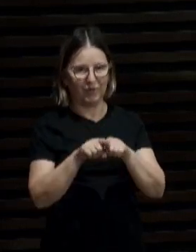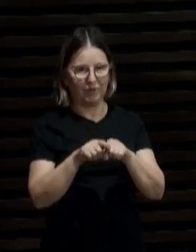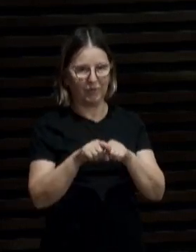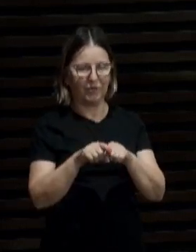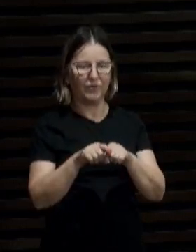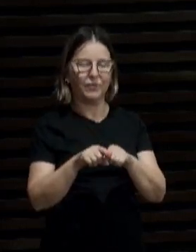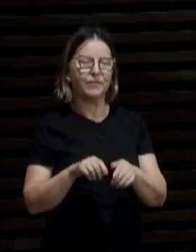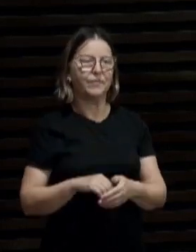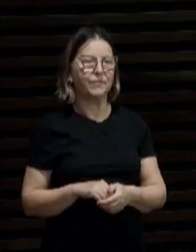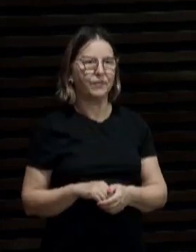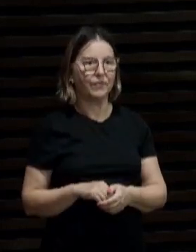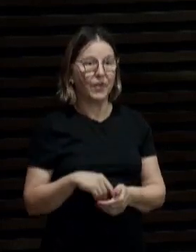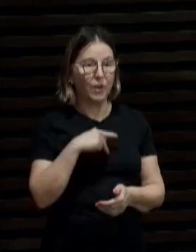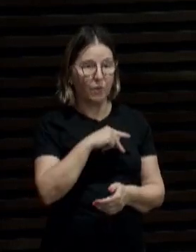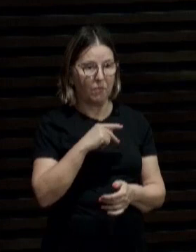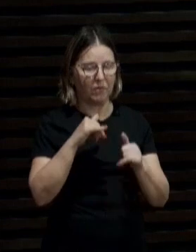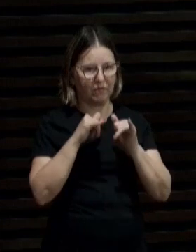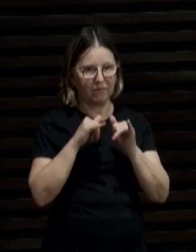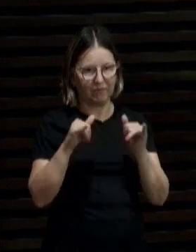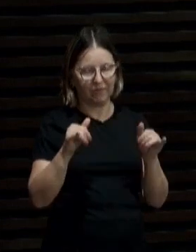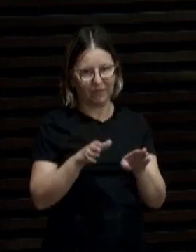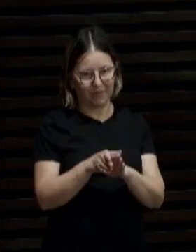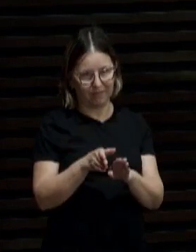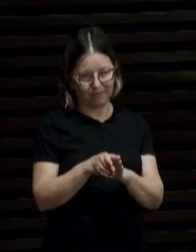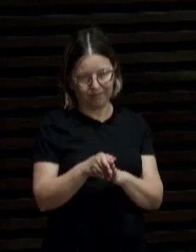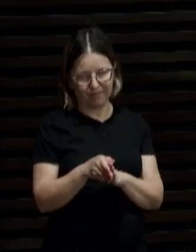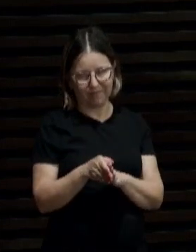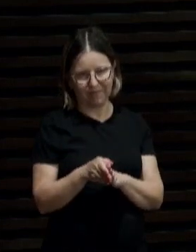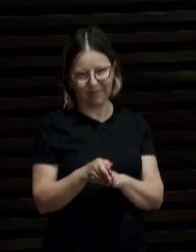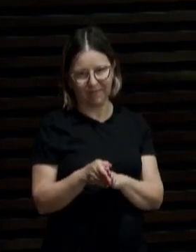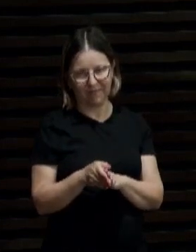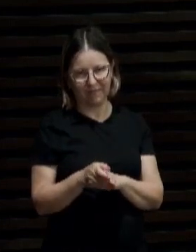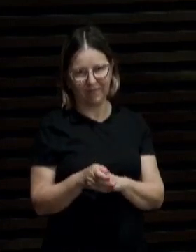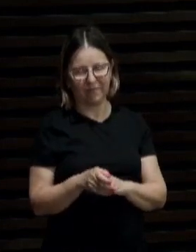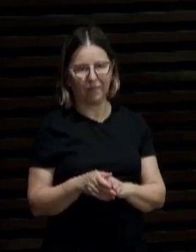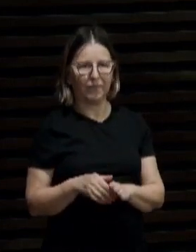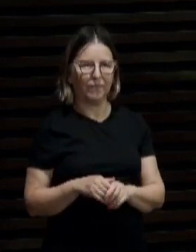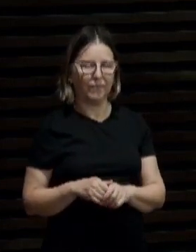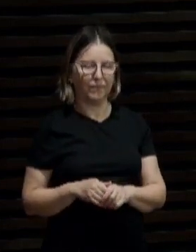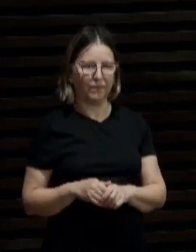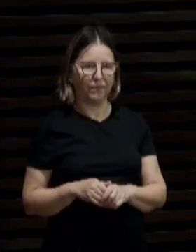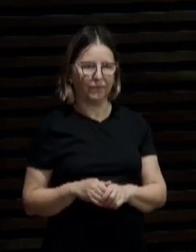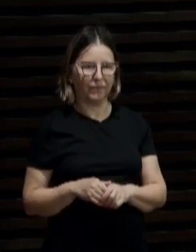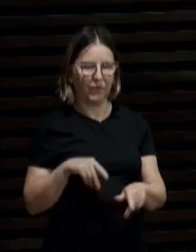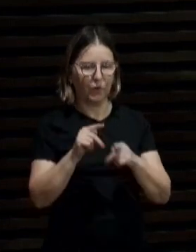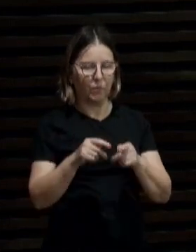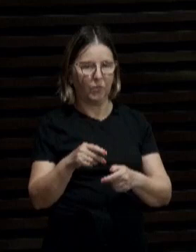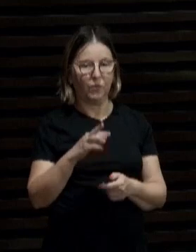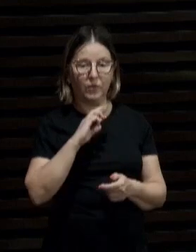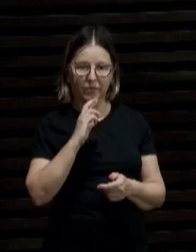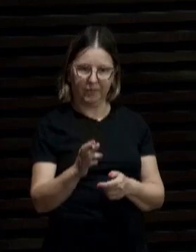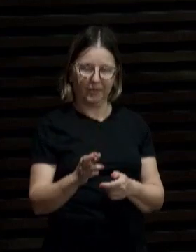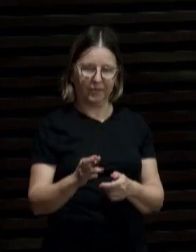Paulo havia advertido, essa advertência, eles responderam ela prontamente. Eles